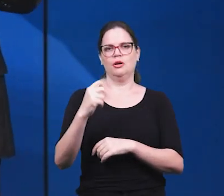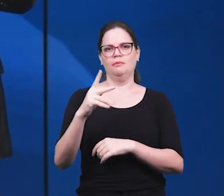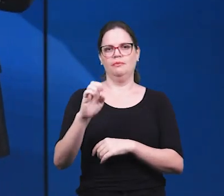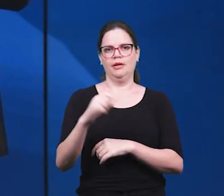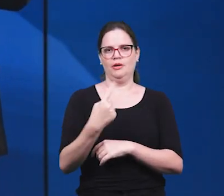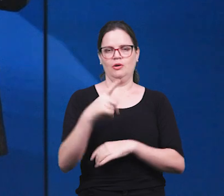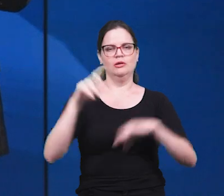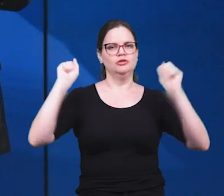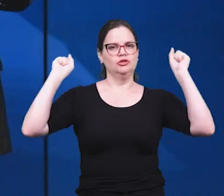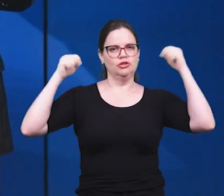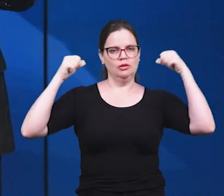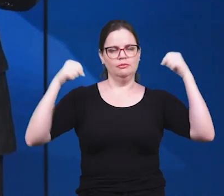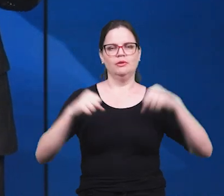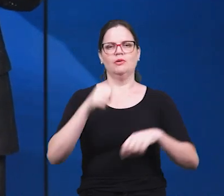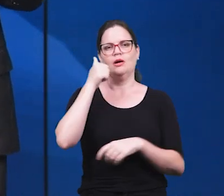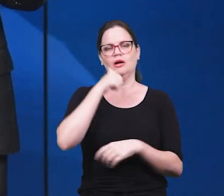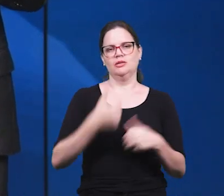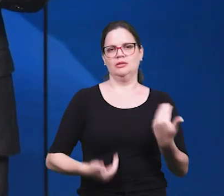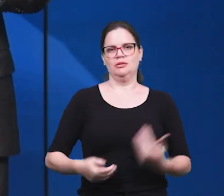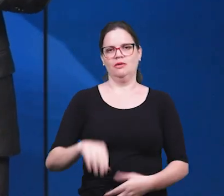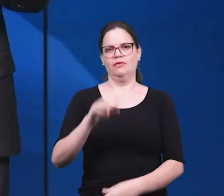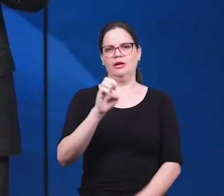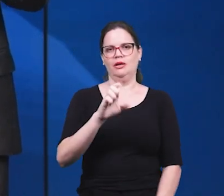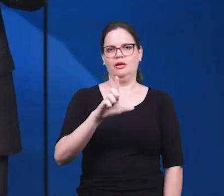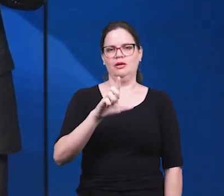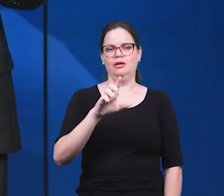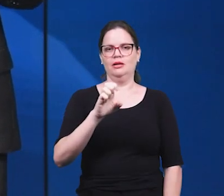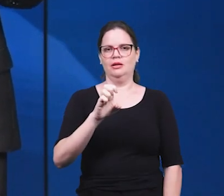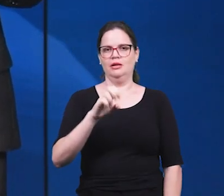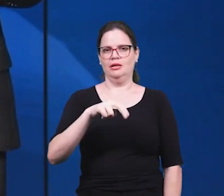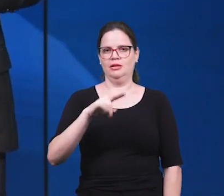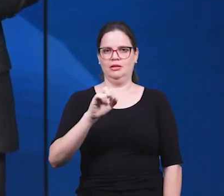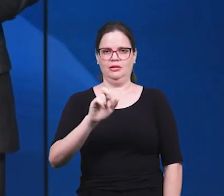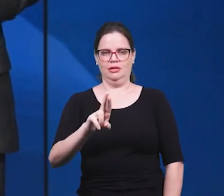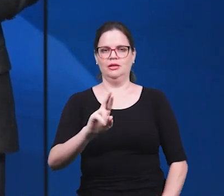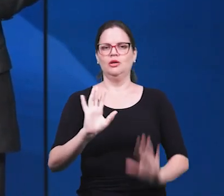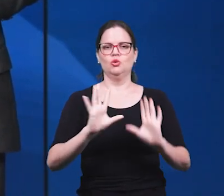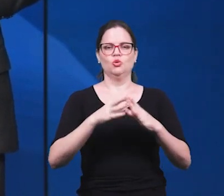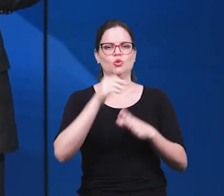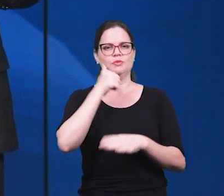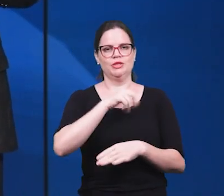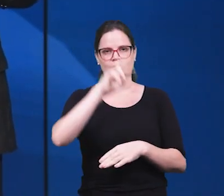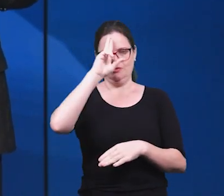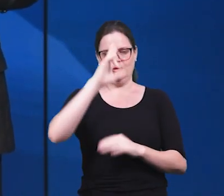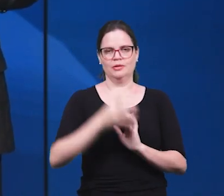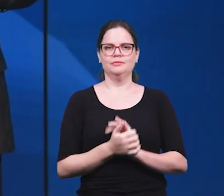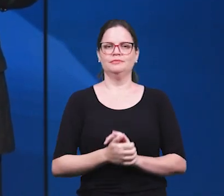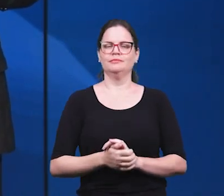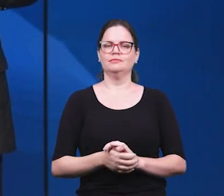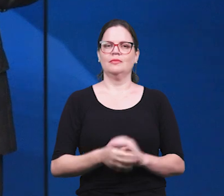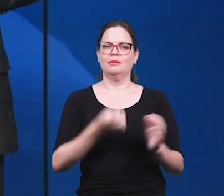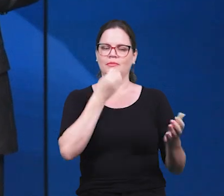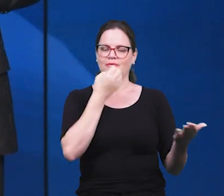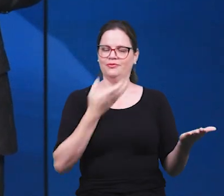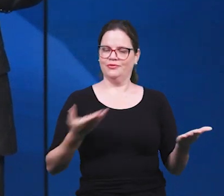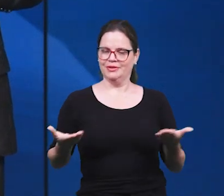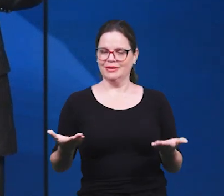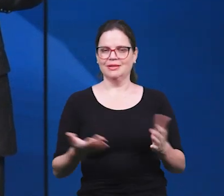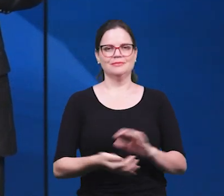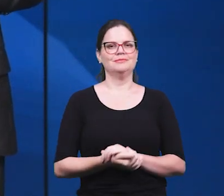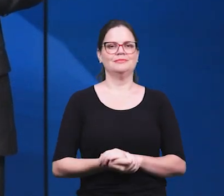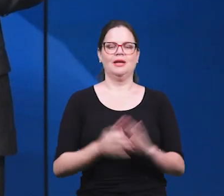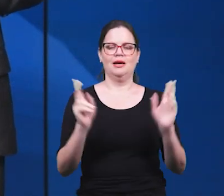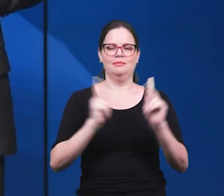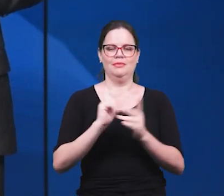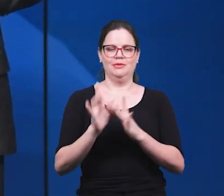irmã Helenir Quadri. Ela é do grupo de senhoras da nossa igreja em Chapecó. Irmã Helenir, muito